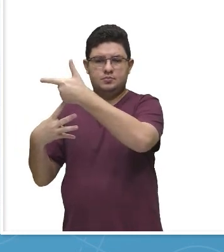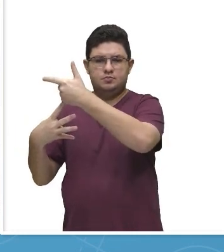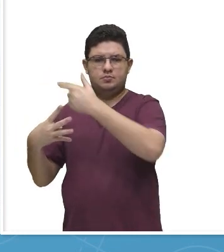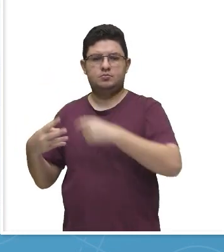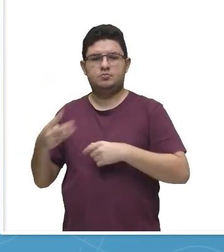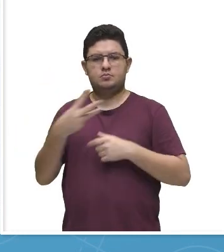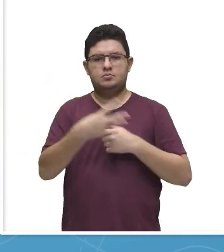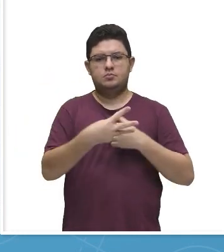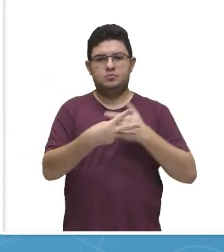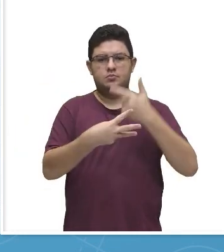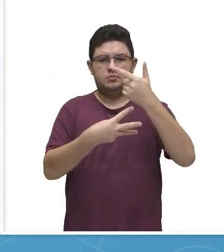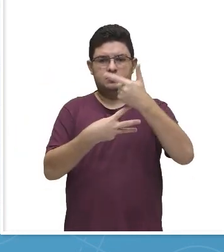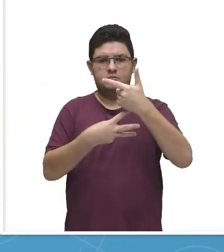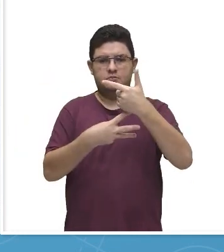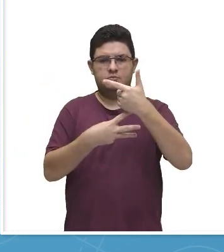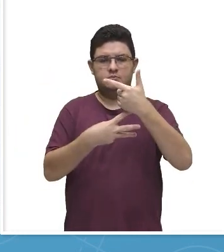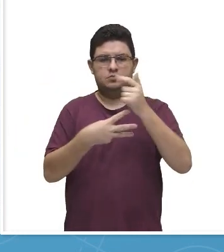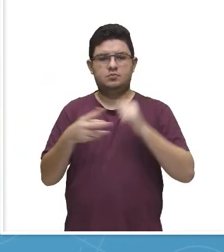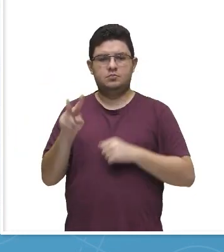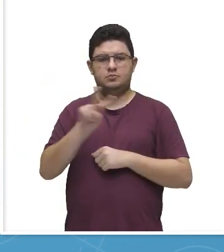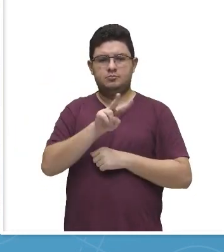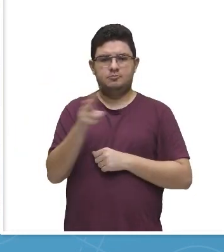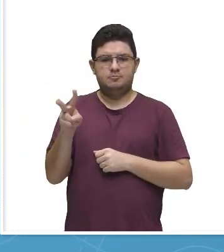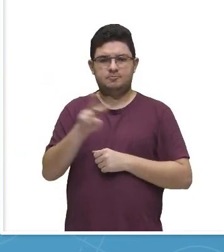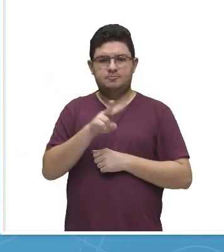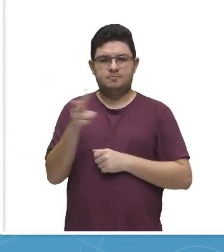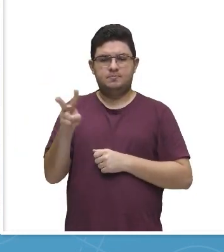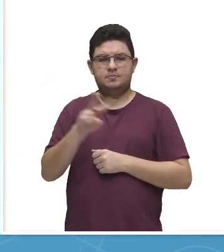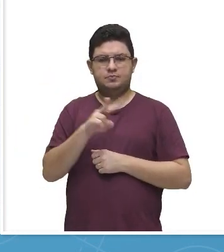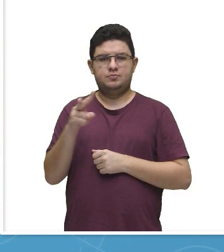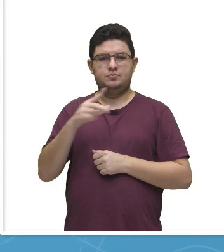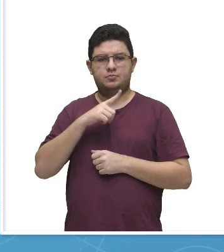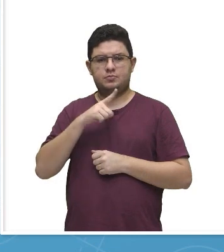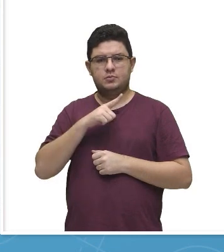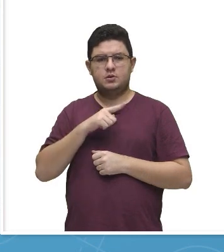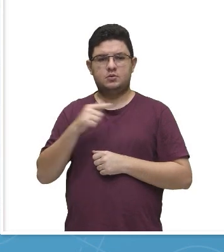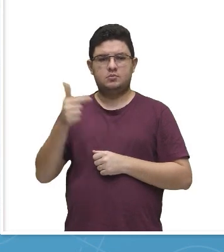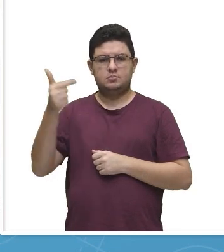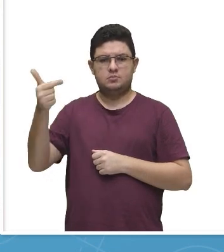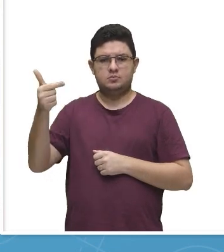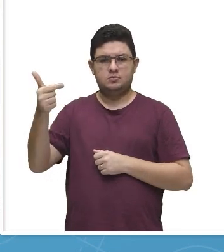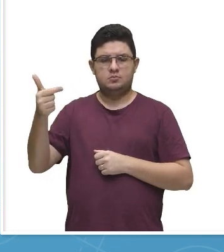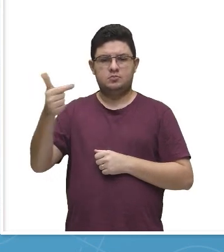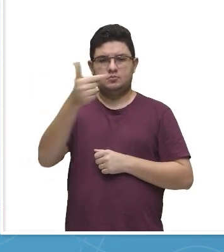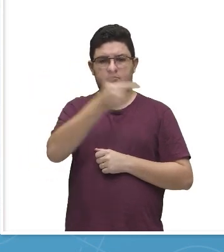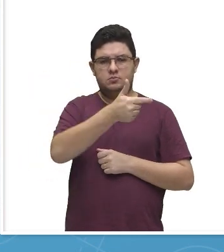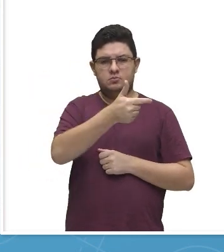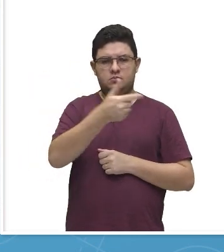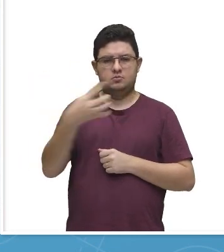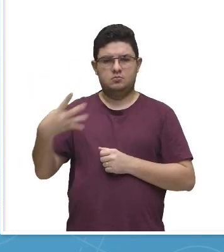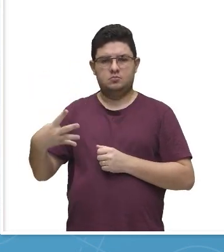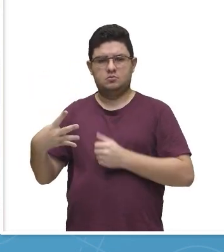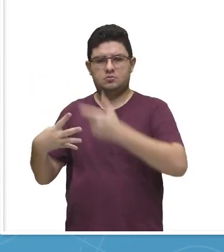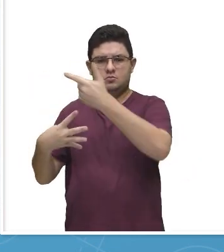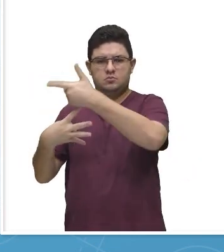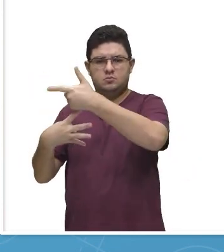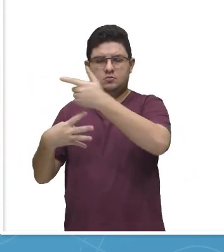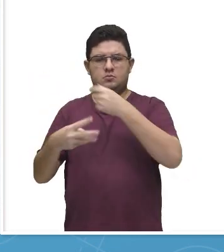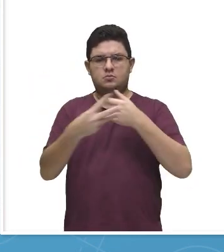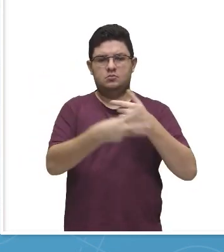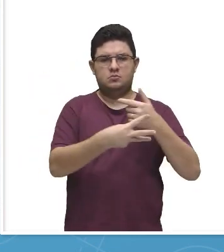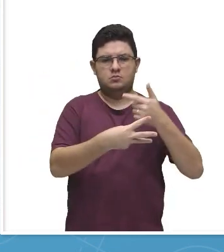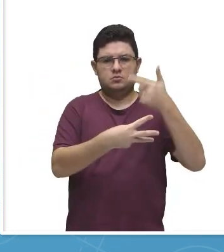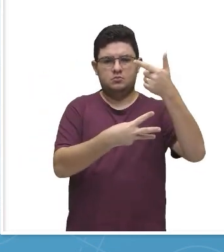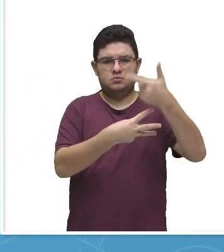ambos os fatores, né, assumiram o valor do expoente lá externo. O mesmo acontece aqui, ó. Menos 5 que